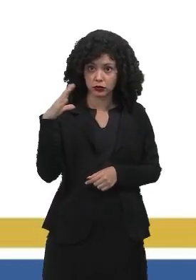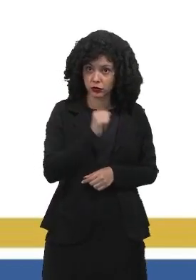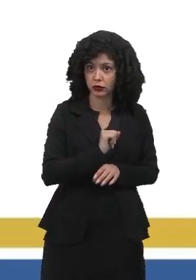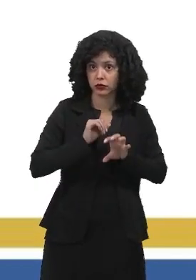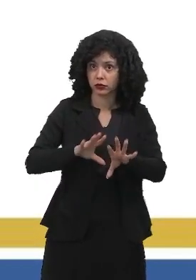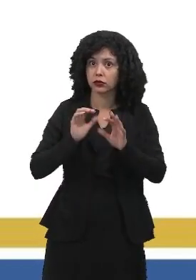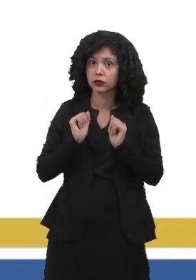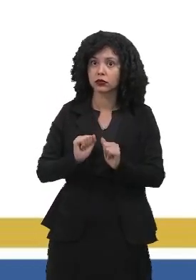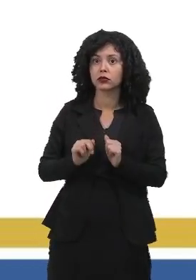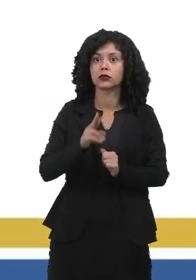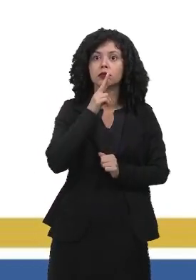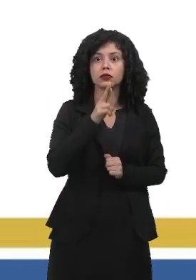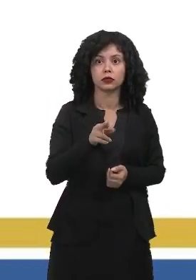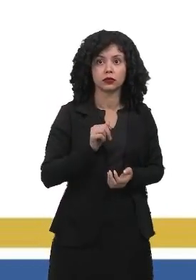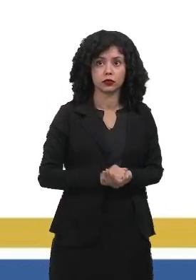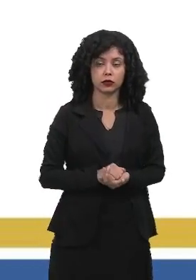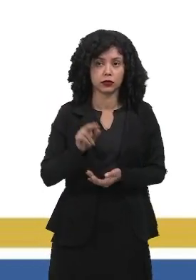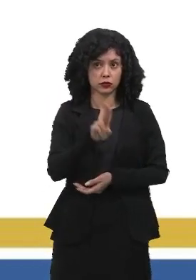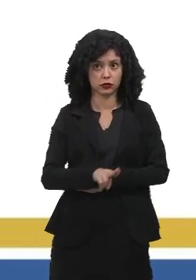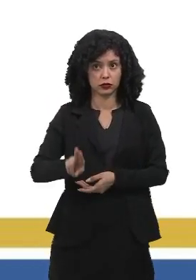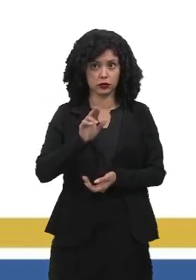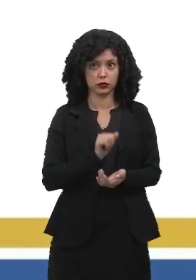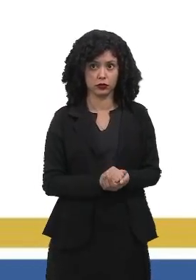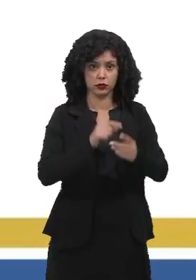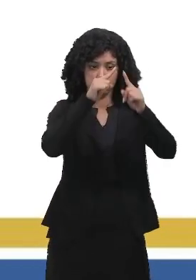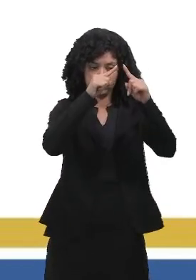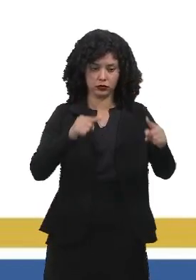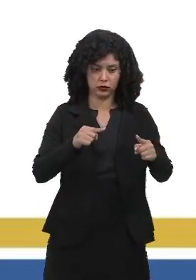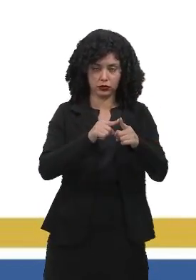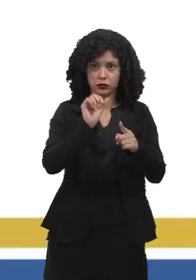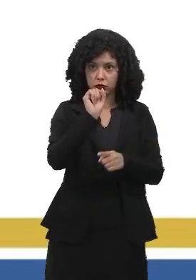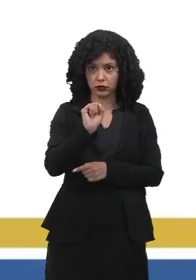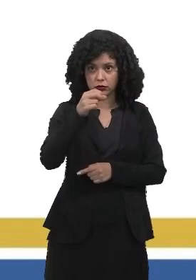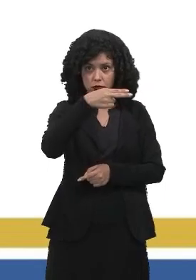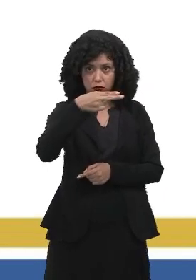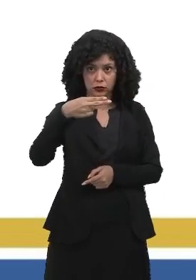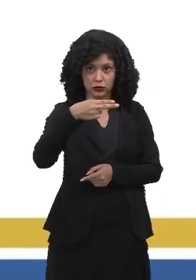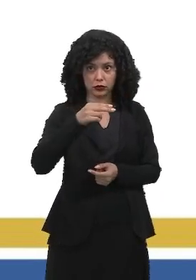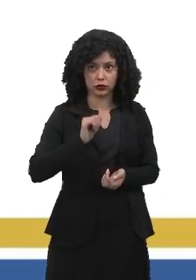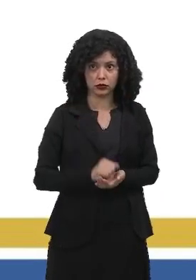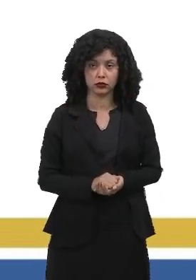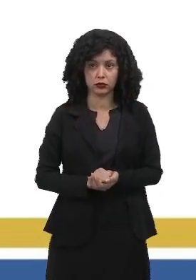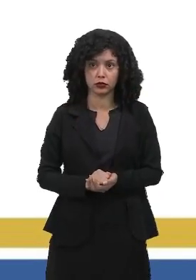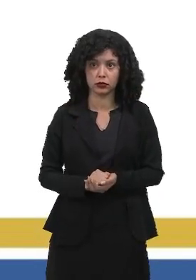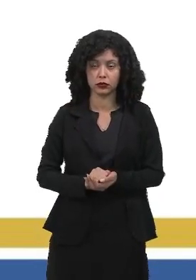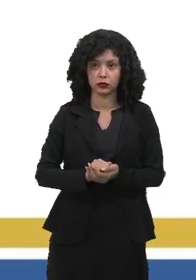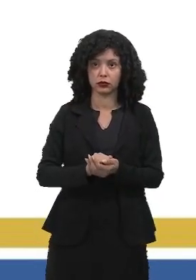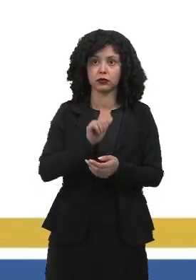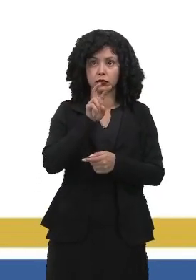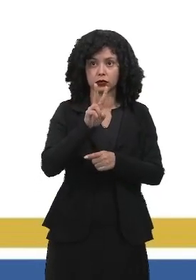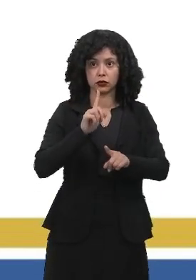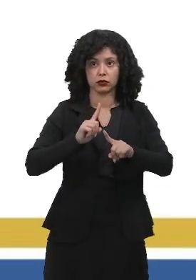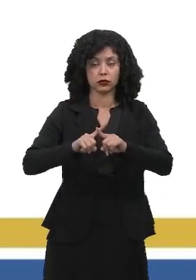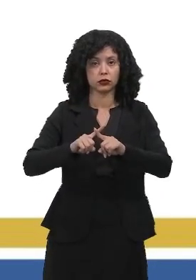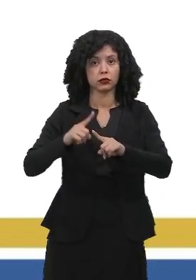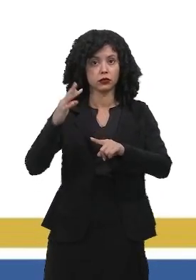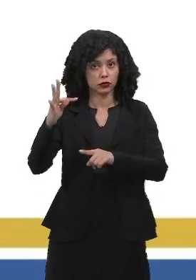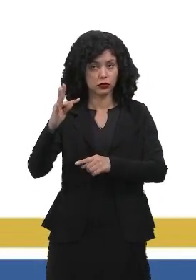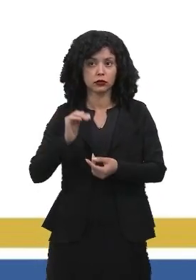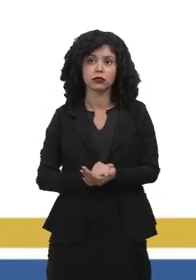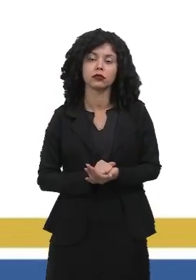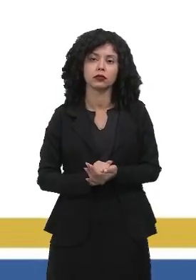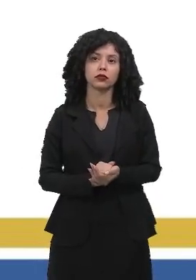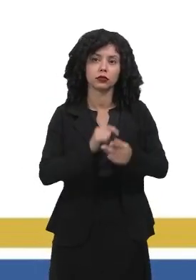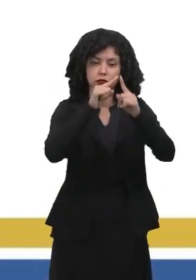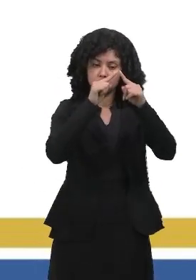a gente pode calcular isso utilizando uma fórmula muito conhecida, que é o quê? S igual a V vezes T. No caso aqui,